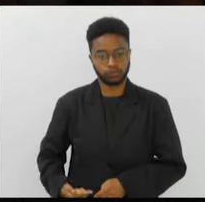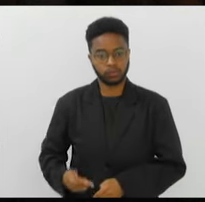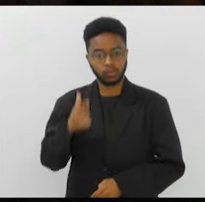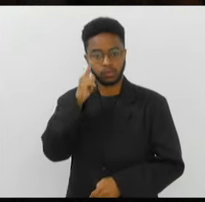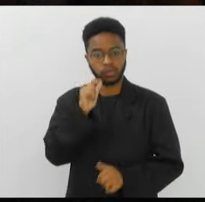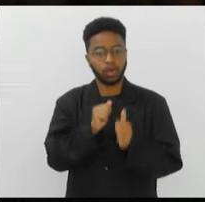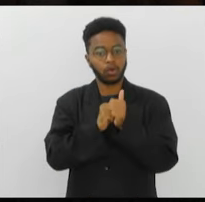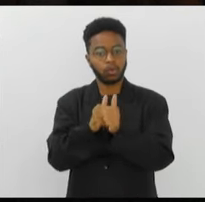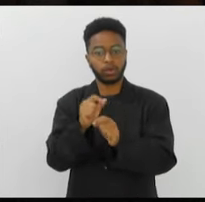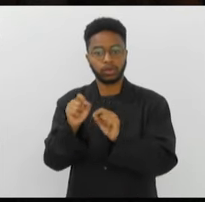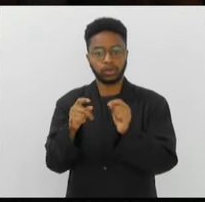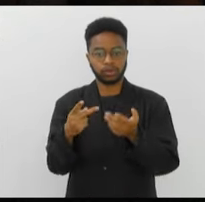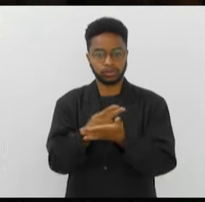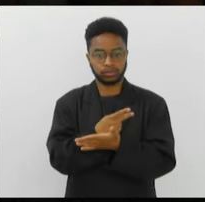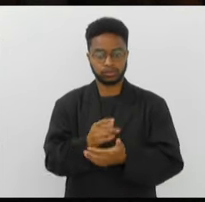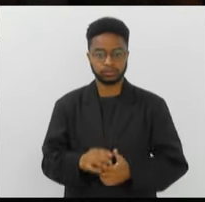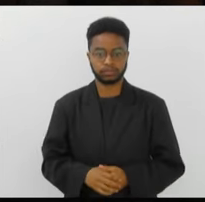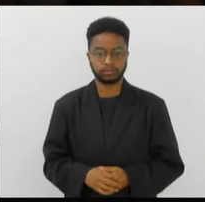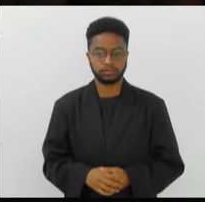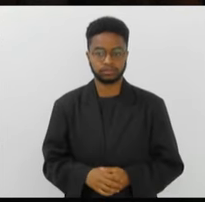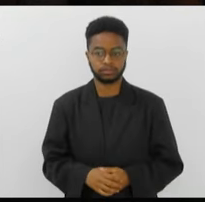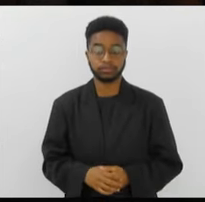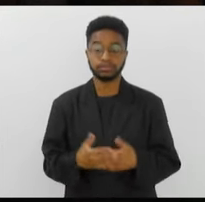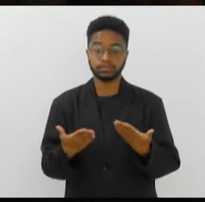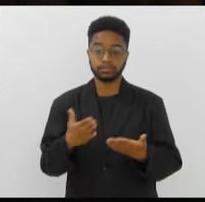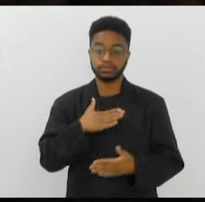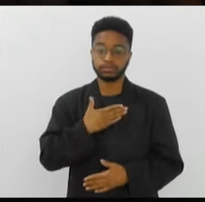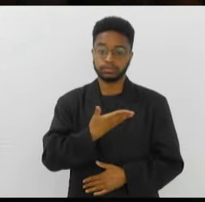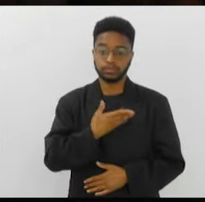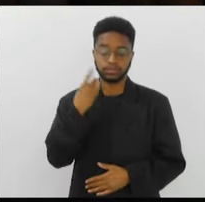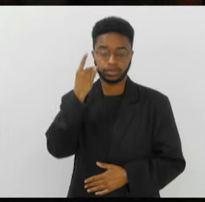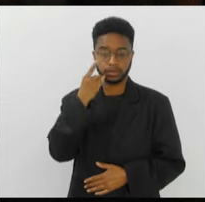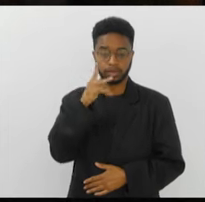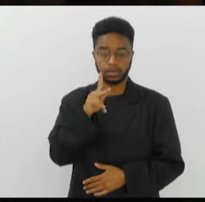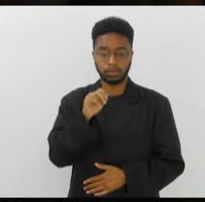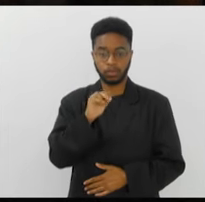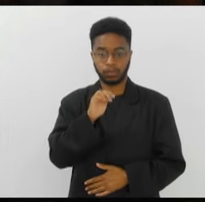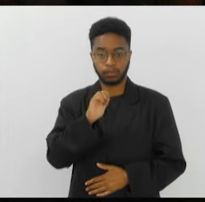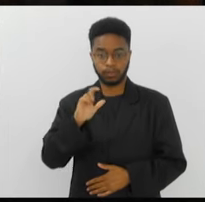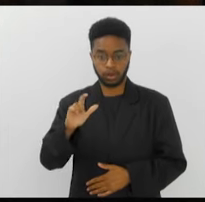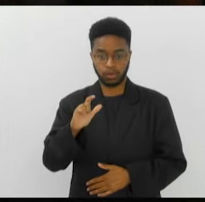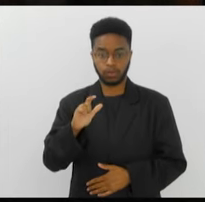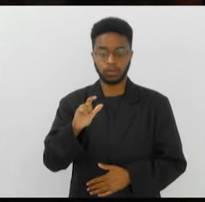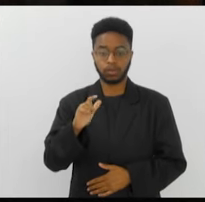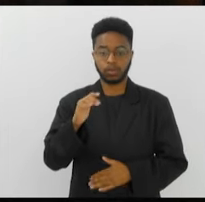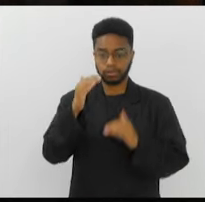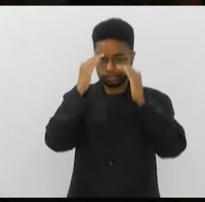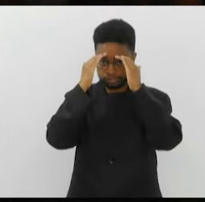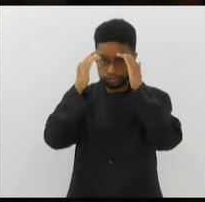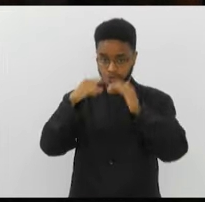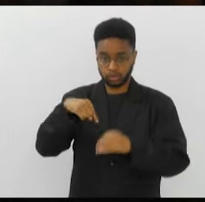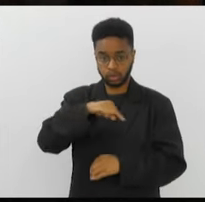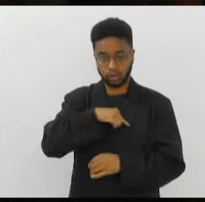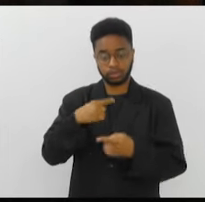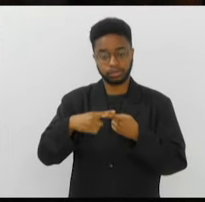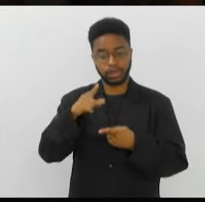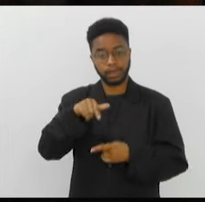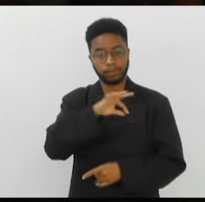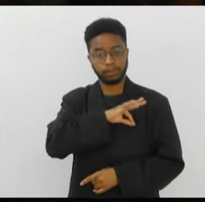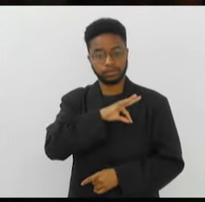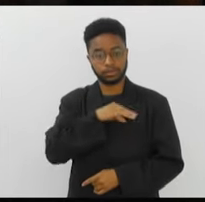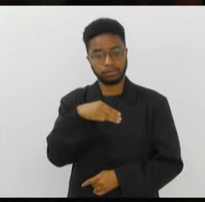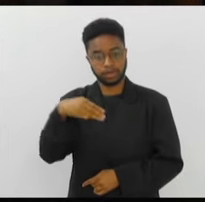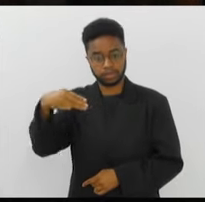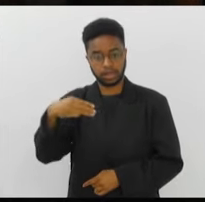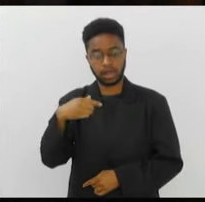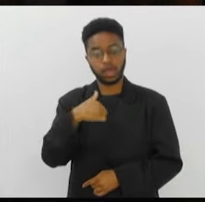os acontecimentos. O querido colega deputado Paul Bell, que honra muito a gente aqui por ser um policial militar, eu